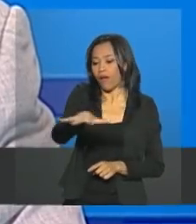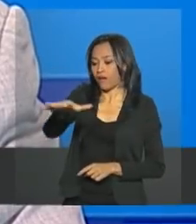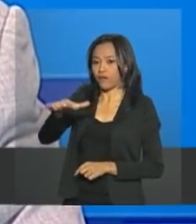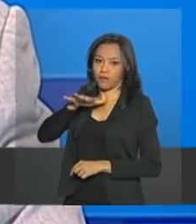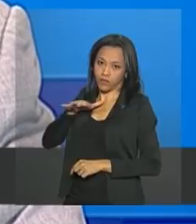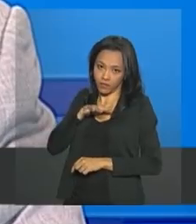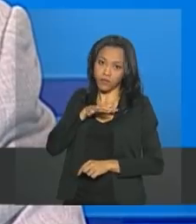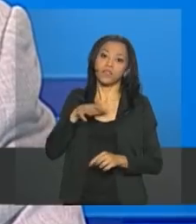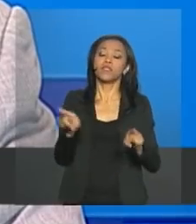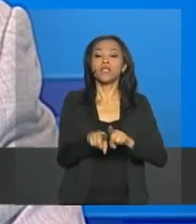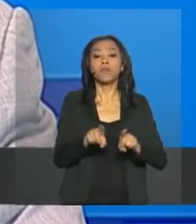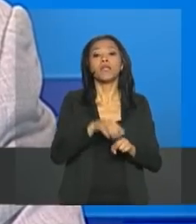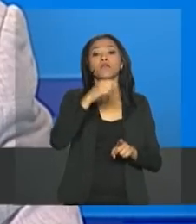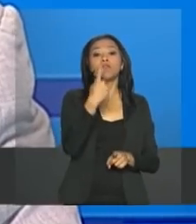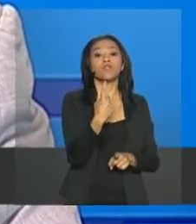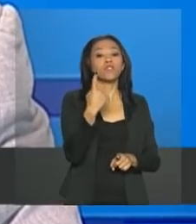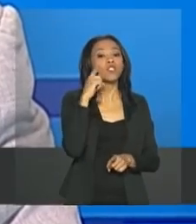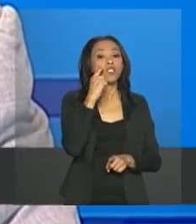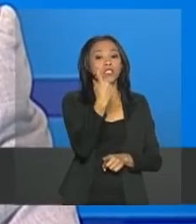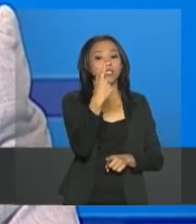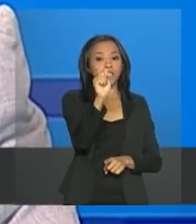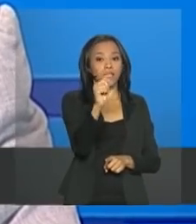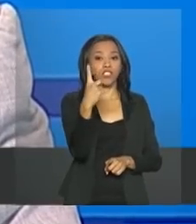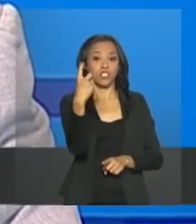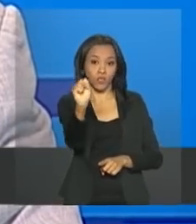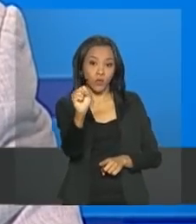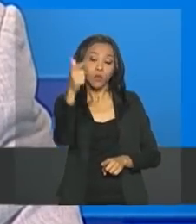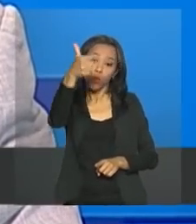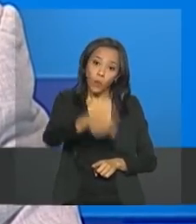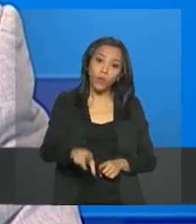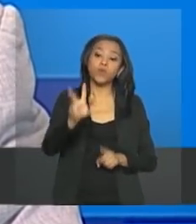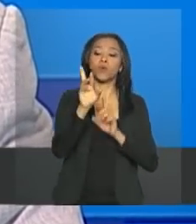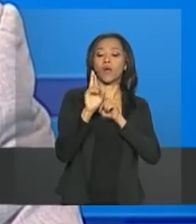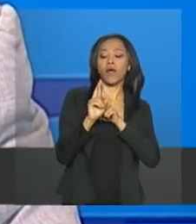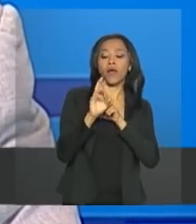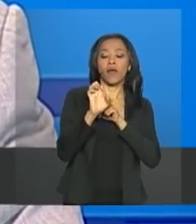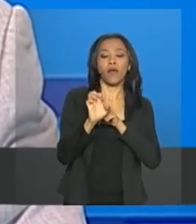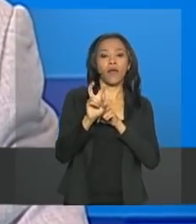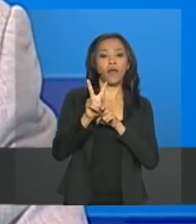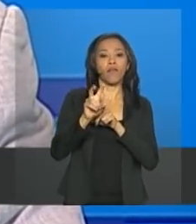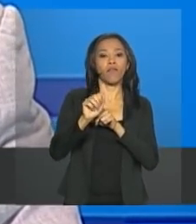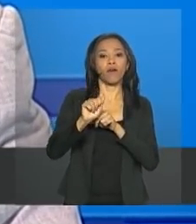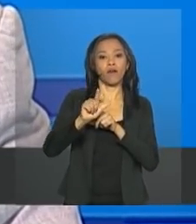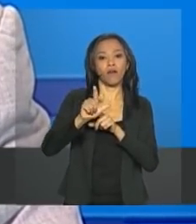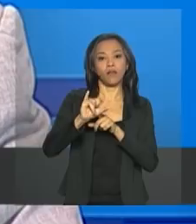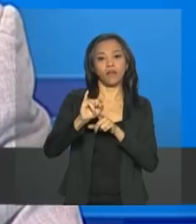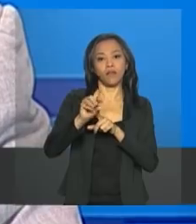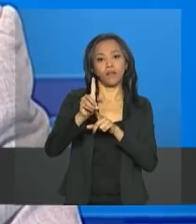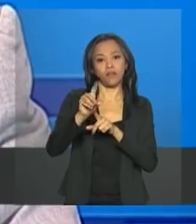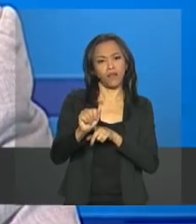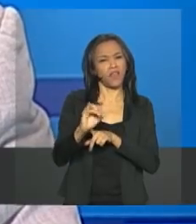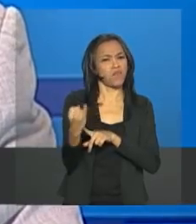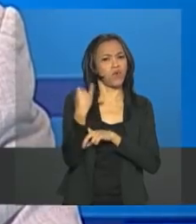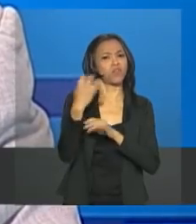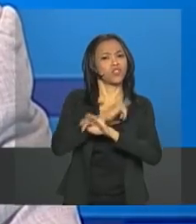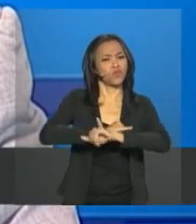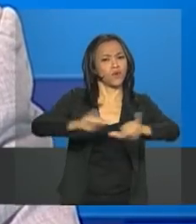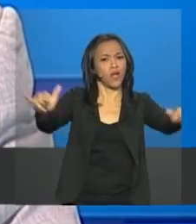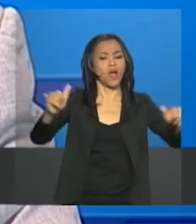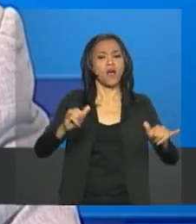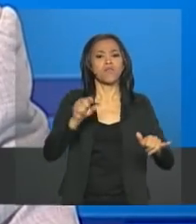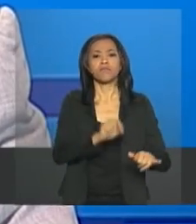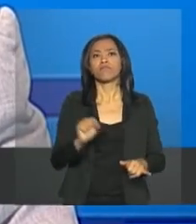ainda nos 17 18 revalida a segunda etapa que eu acho que é importante é divulgar ser aplicado em